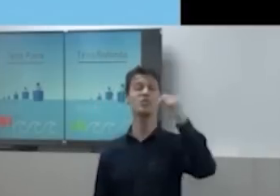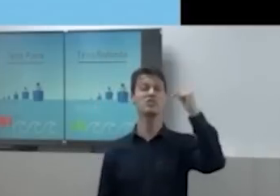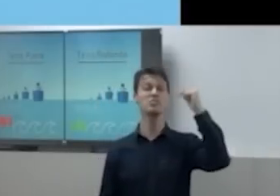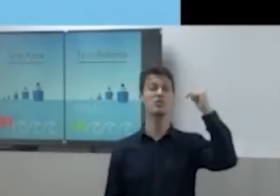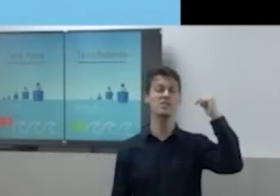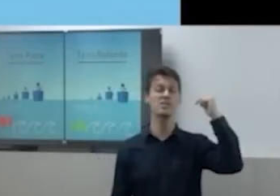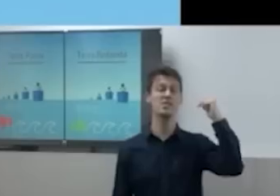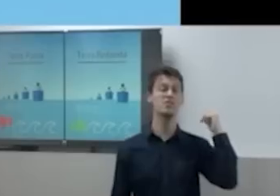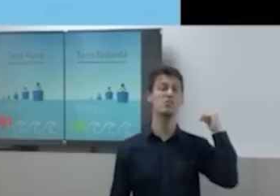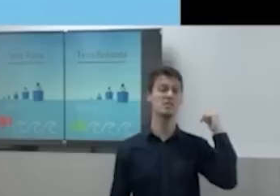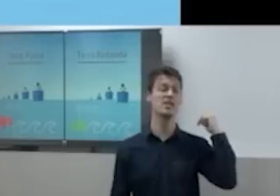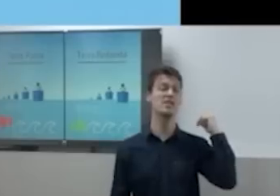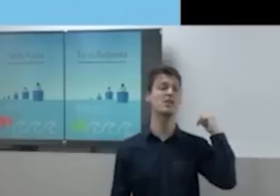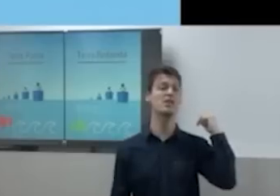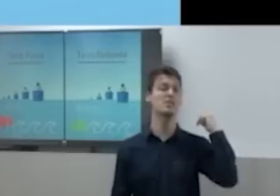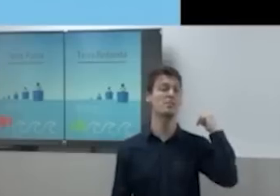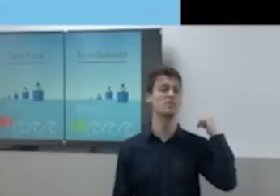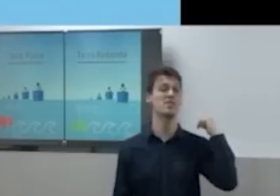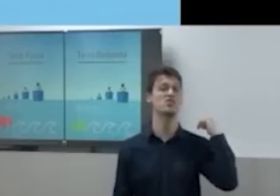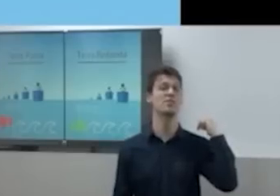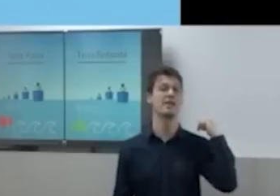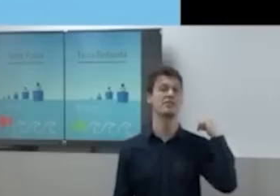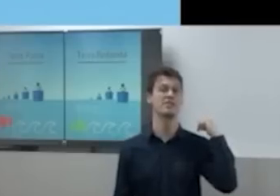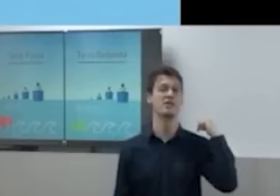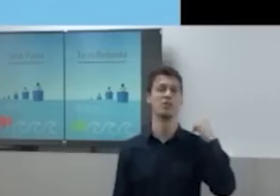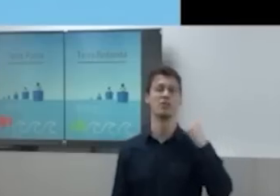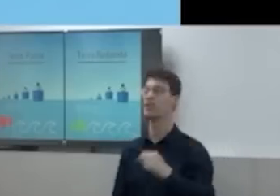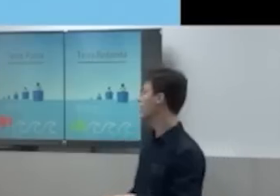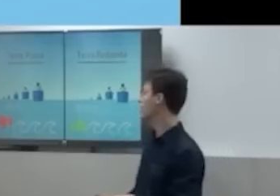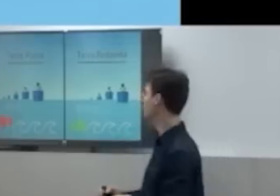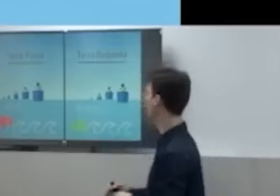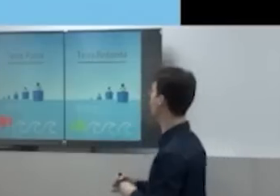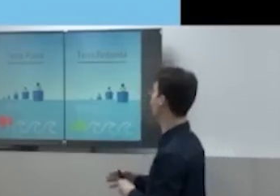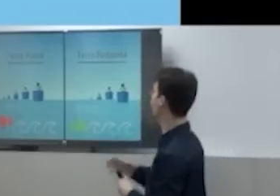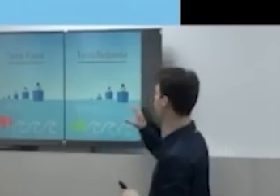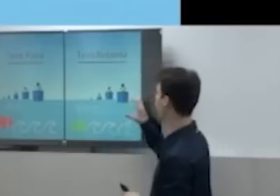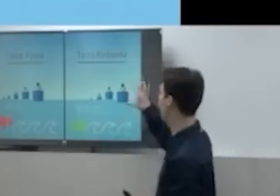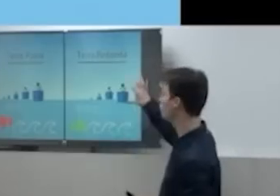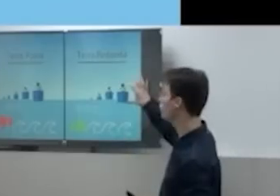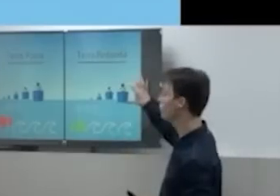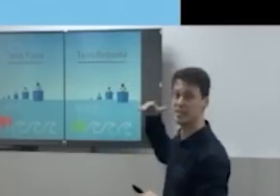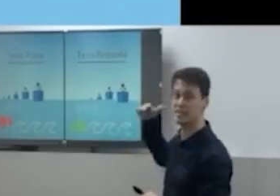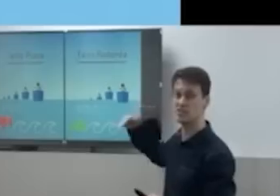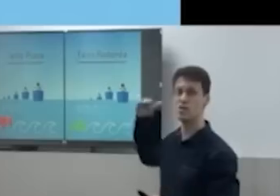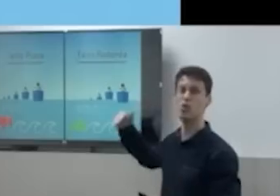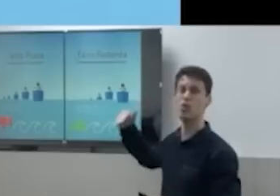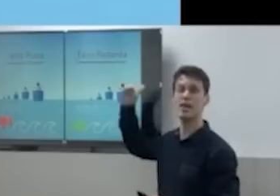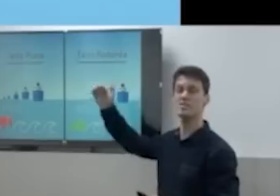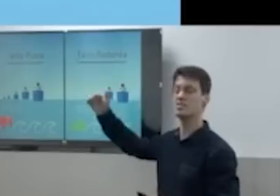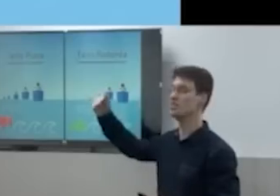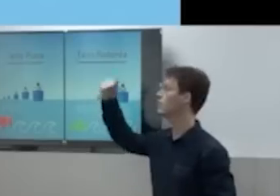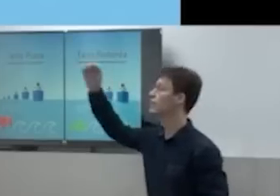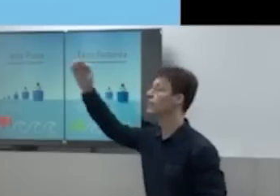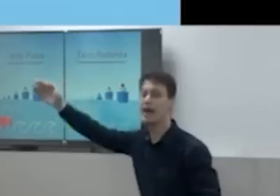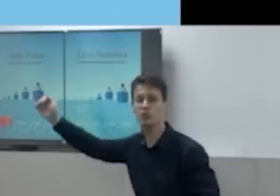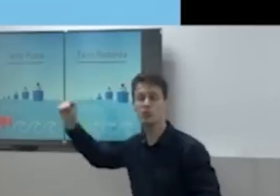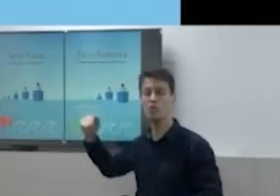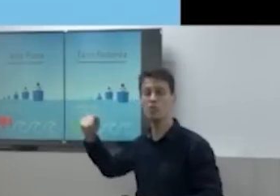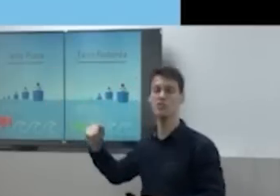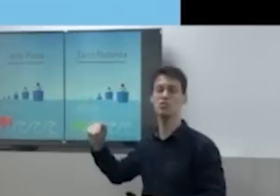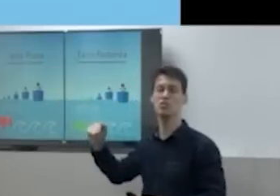na realidade, eu mostrei anteriormente para vocês uma gravação. Então, o correto isso